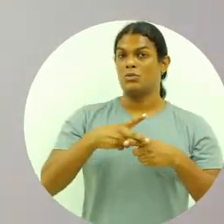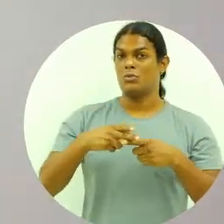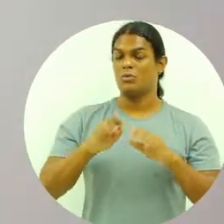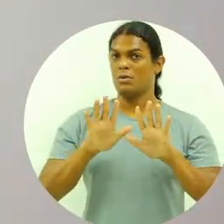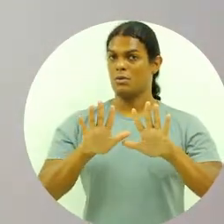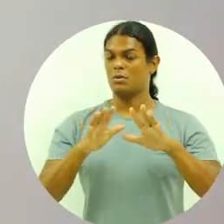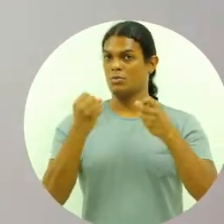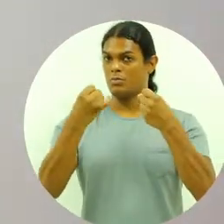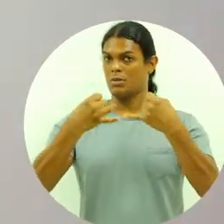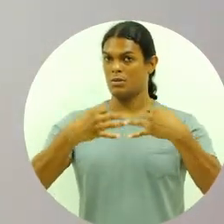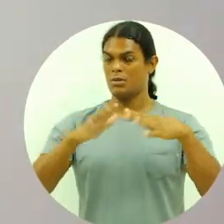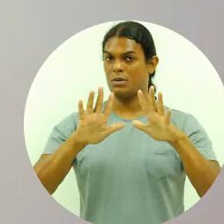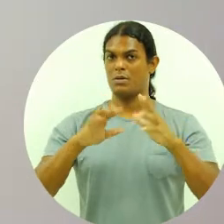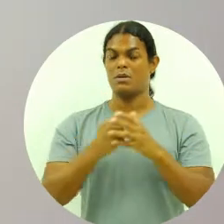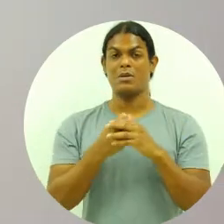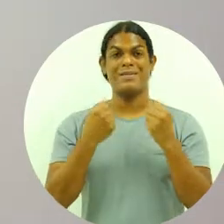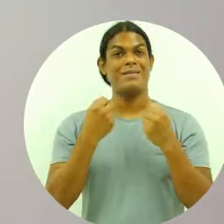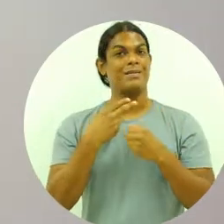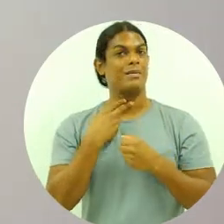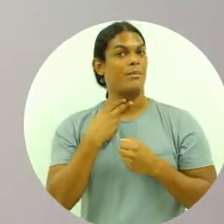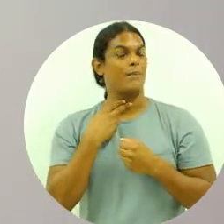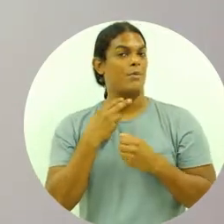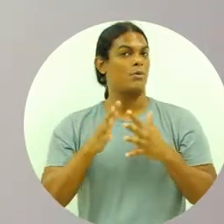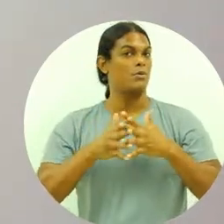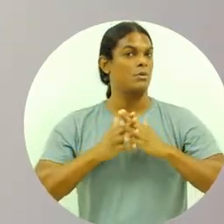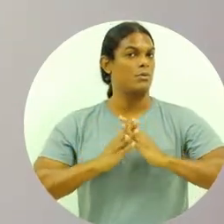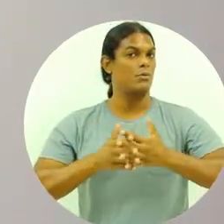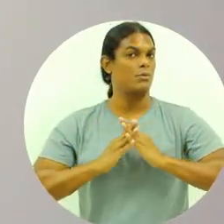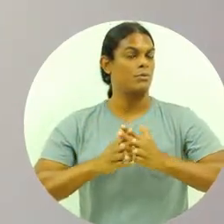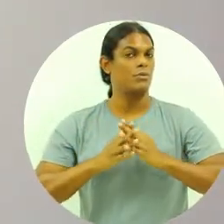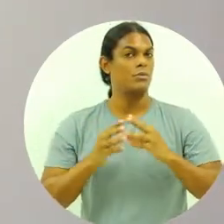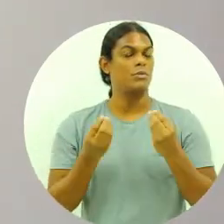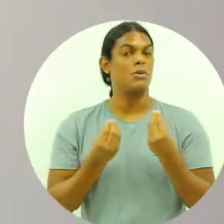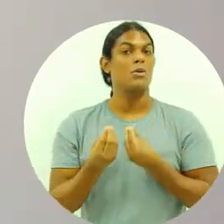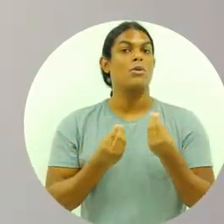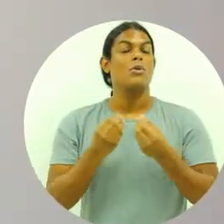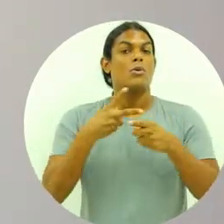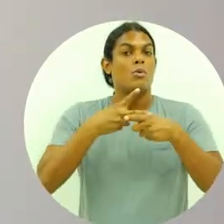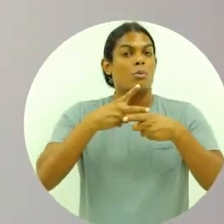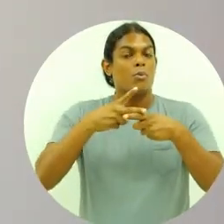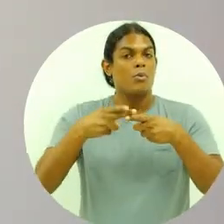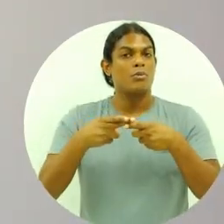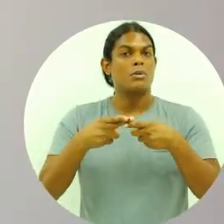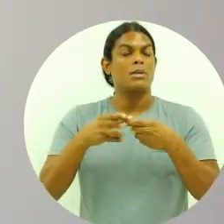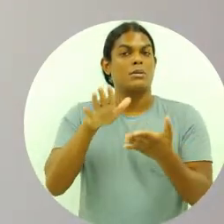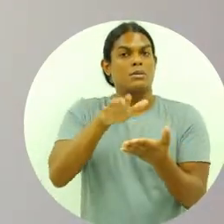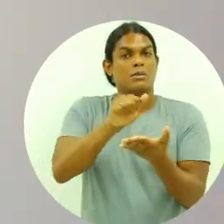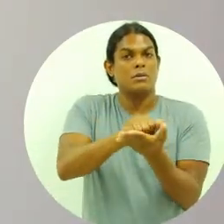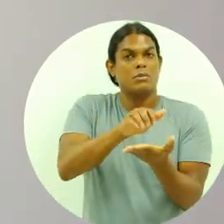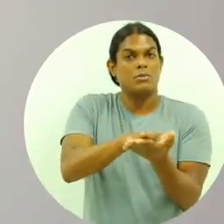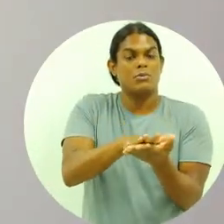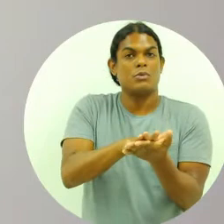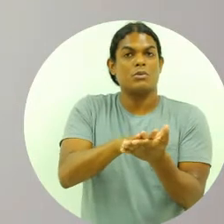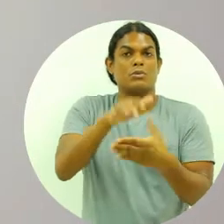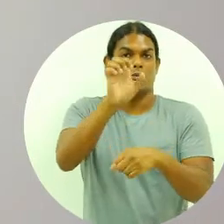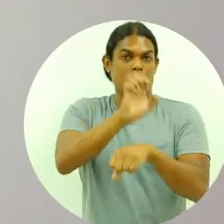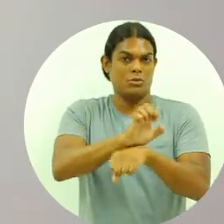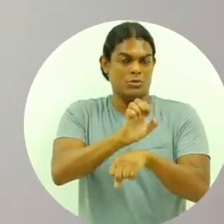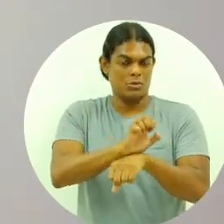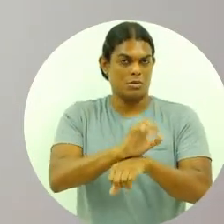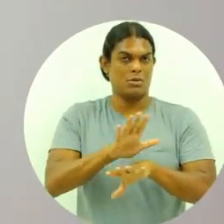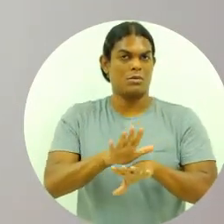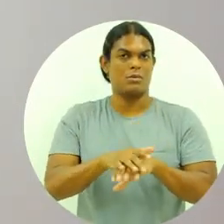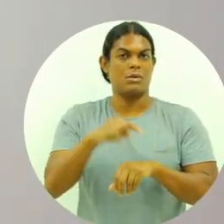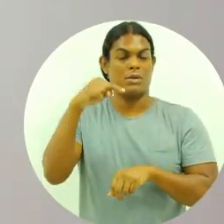Nesse poder é bom a gente fazer uma ressalva, porque ele não deve ser confundido jamais com o poder de punir do Estado, aquele em que